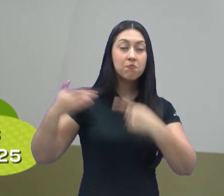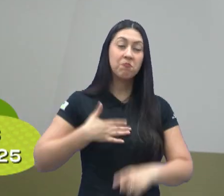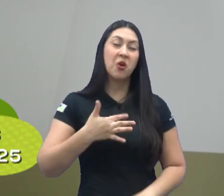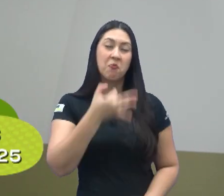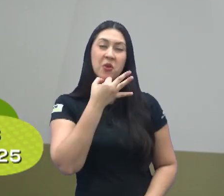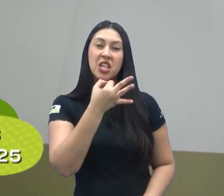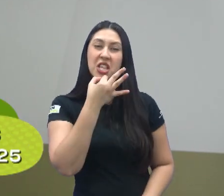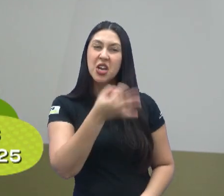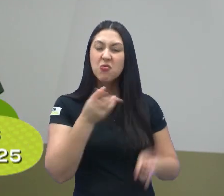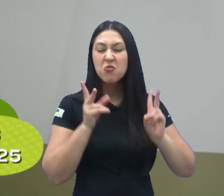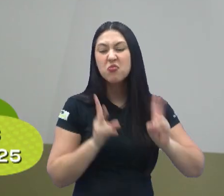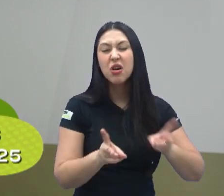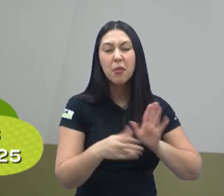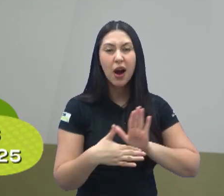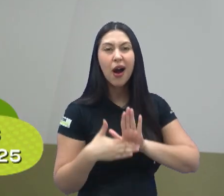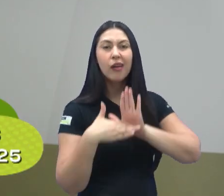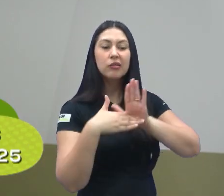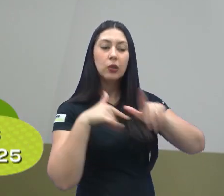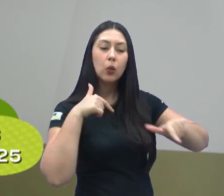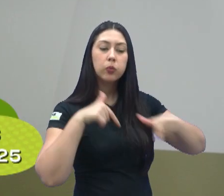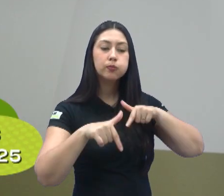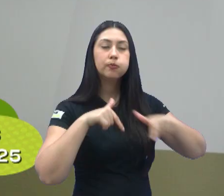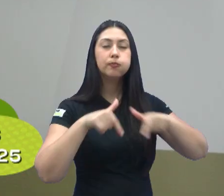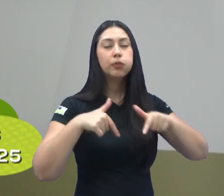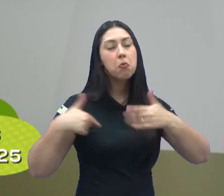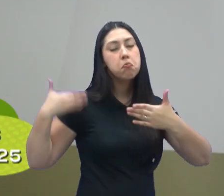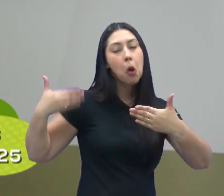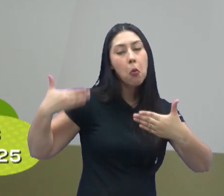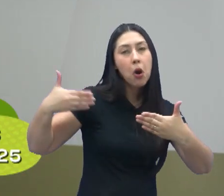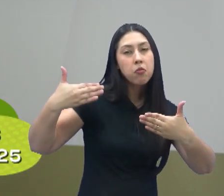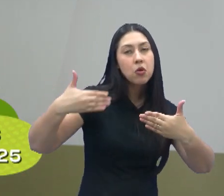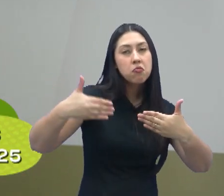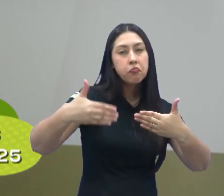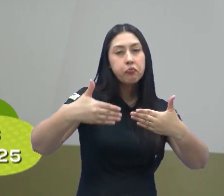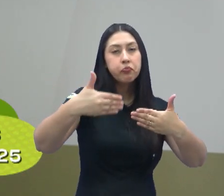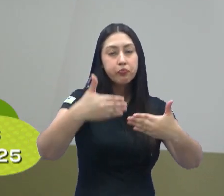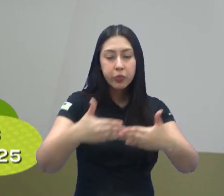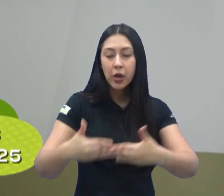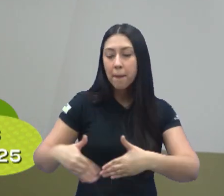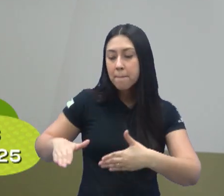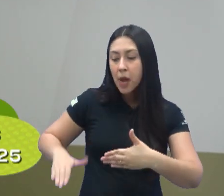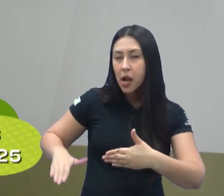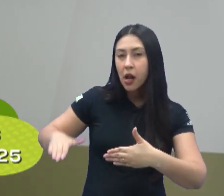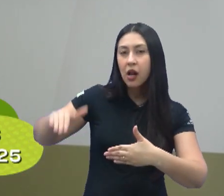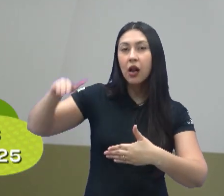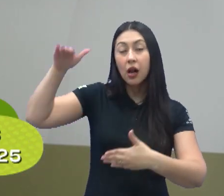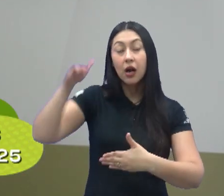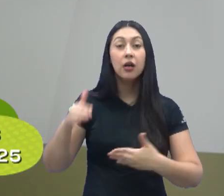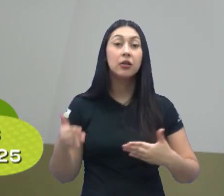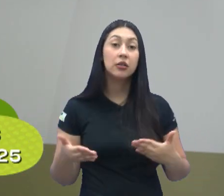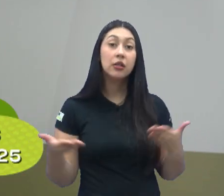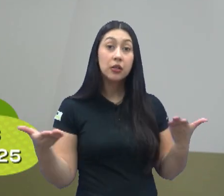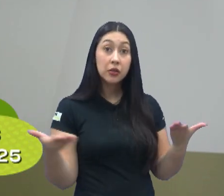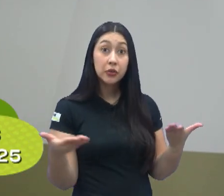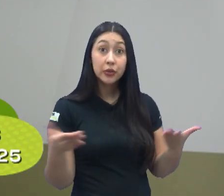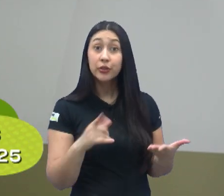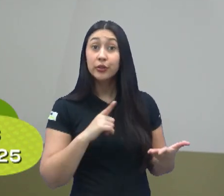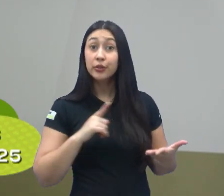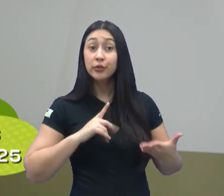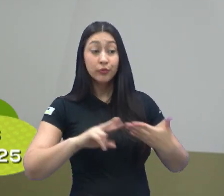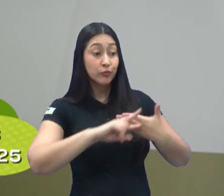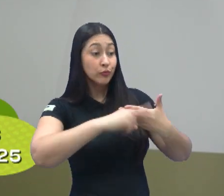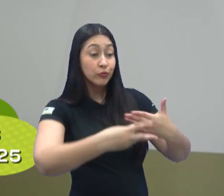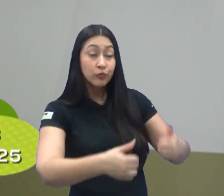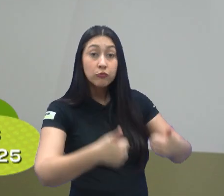a consolidação de um trabalho que vem sendo feito desde a base aqui, que agora traz ótimos resultados,